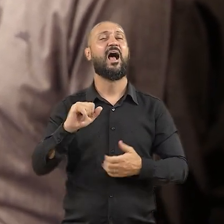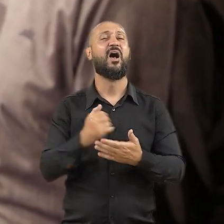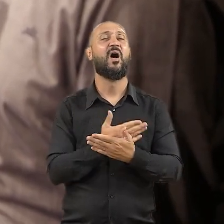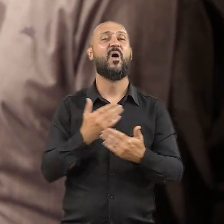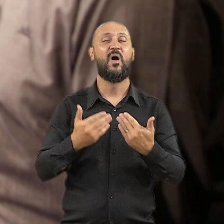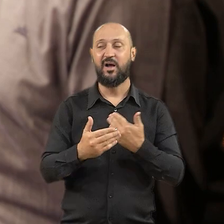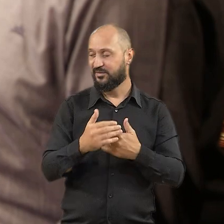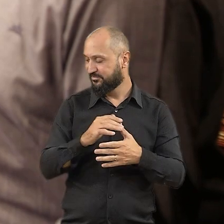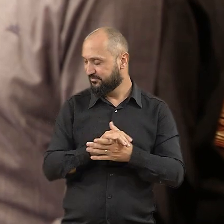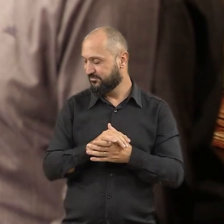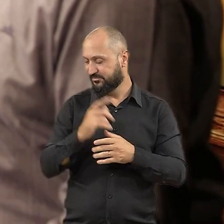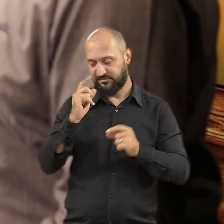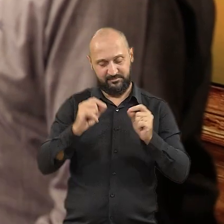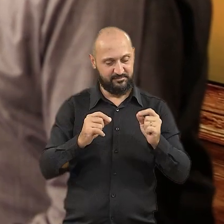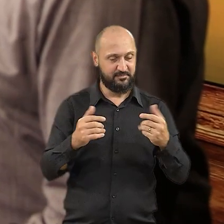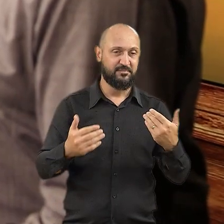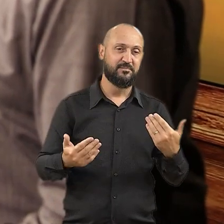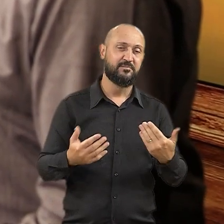aí o que aconteceu?